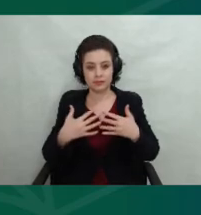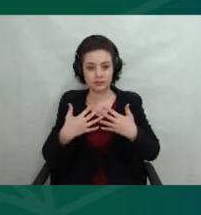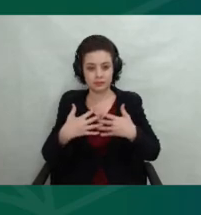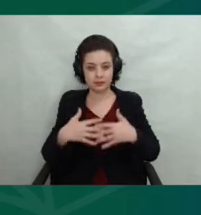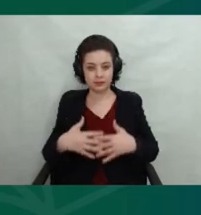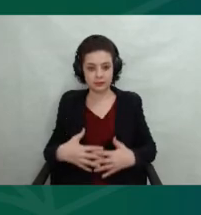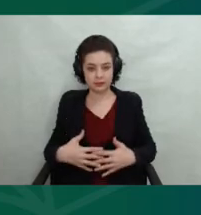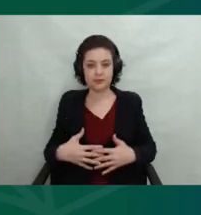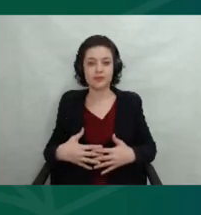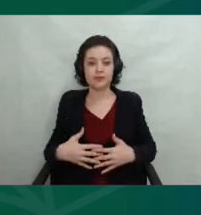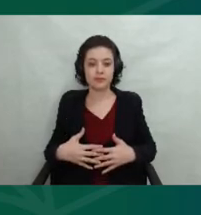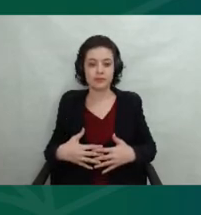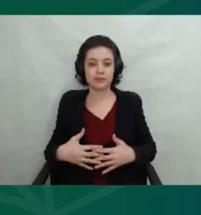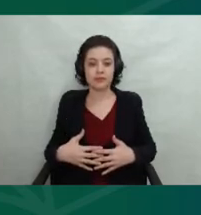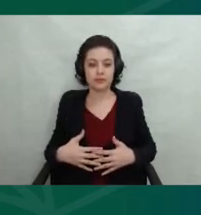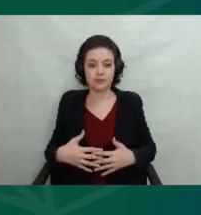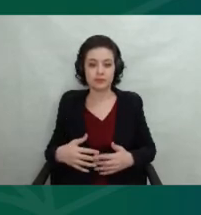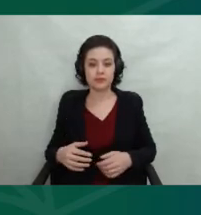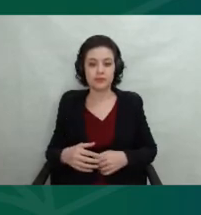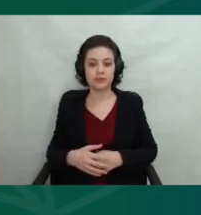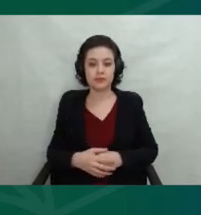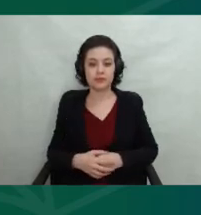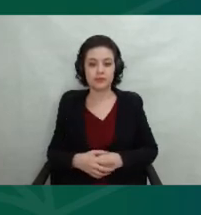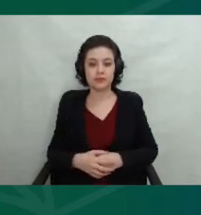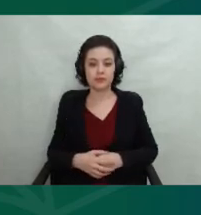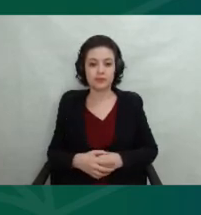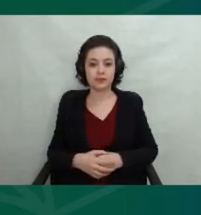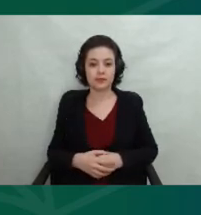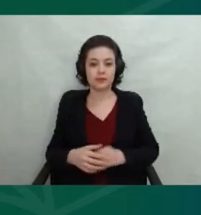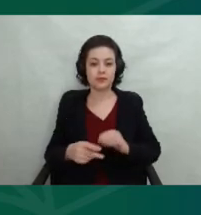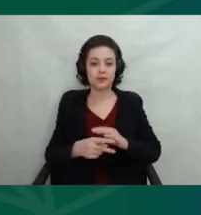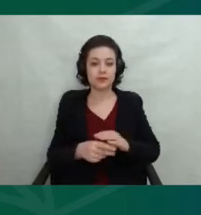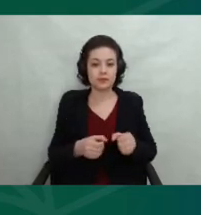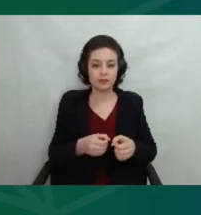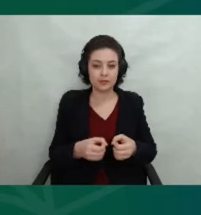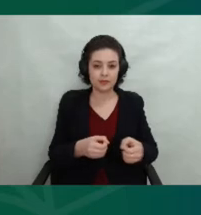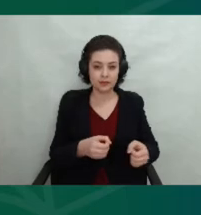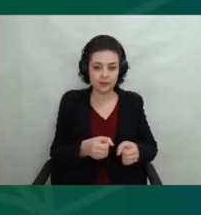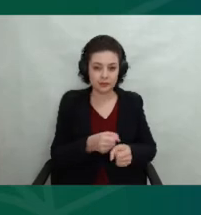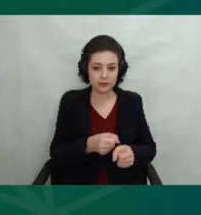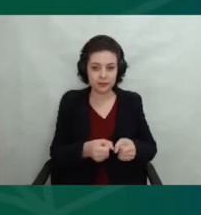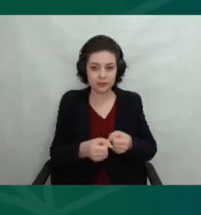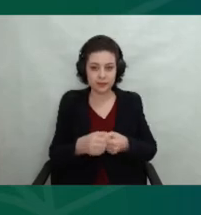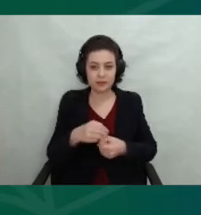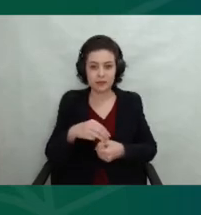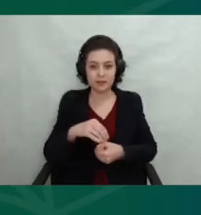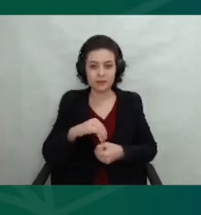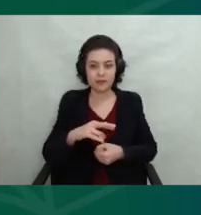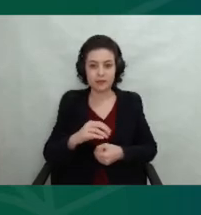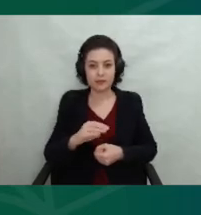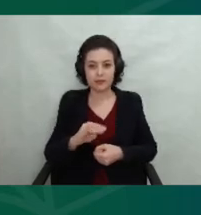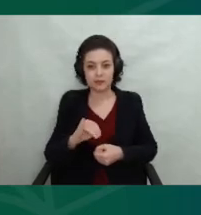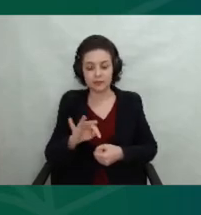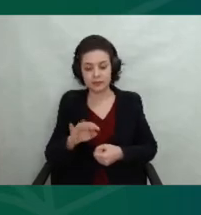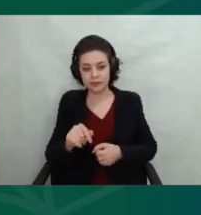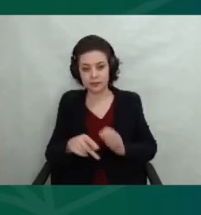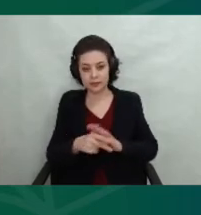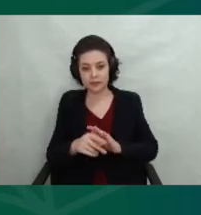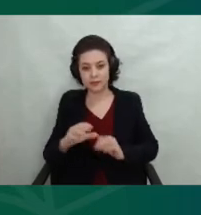é o cólon, pela microbiota do cólon. Tá? Mas nós temos que, mesmo assim, ele é absorvido, entra